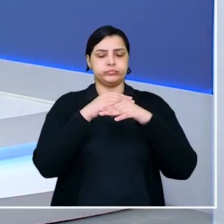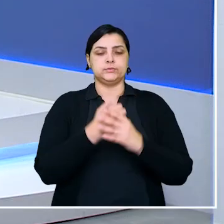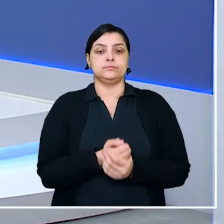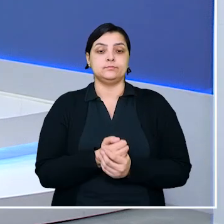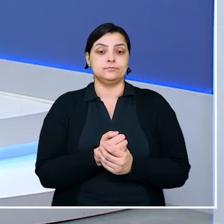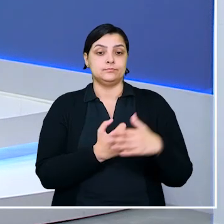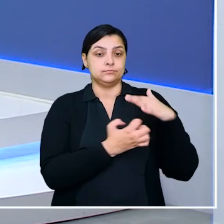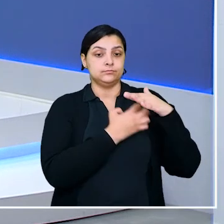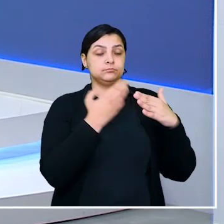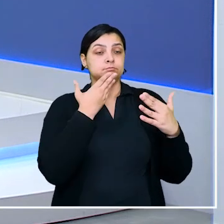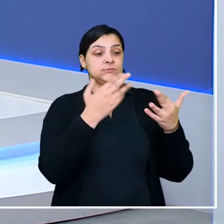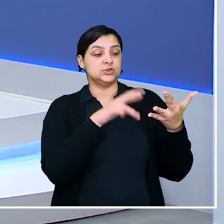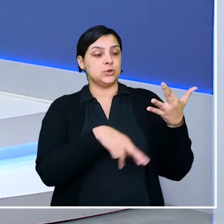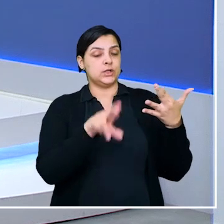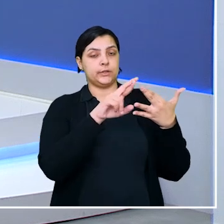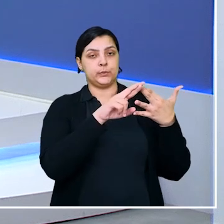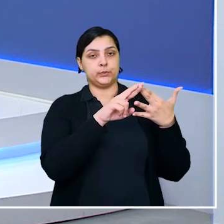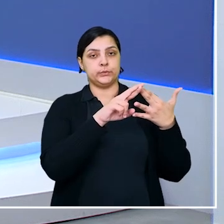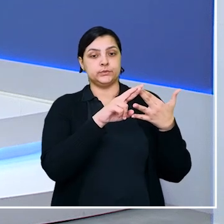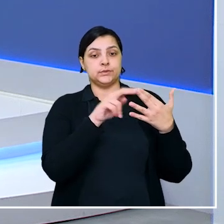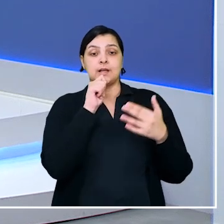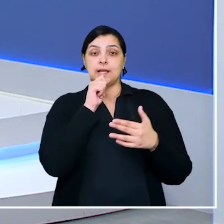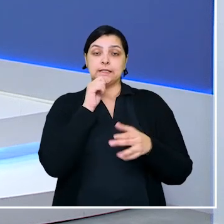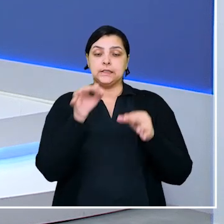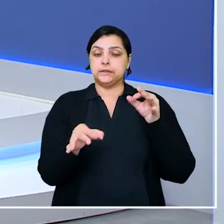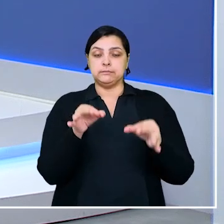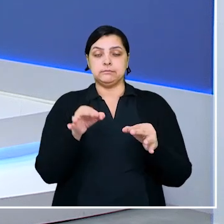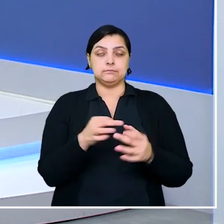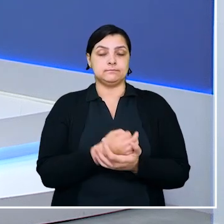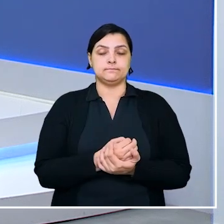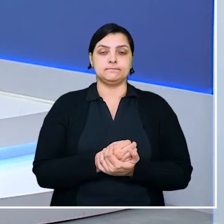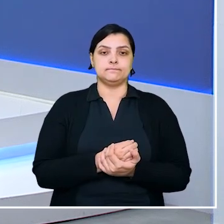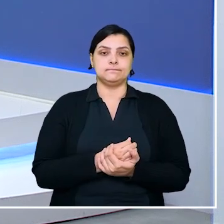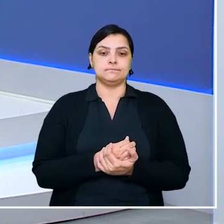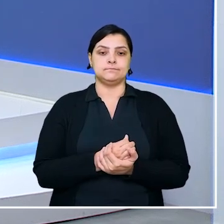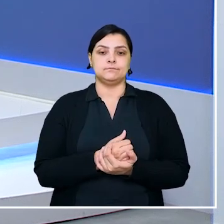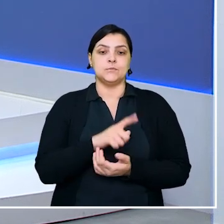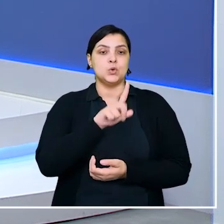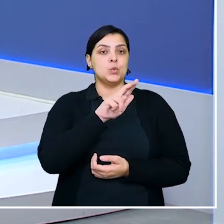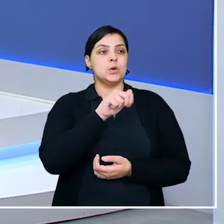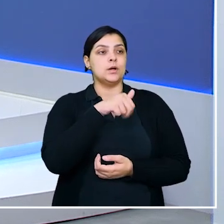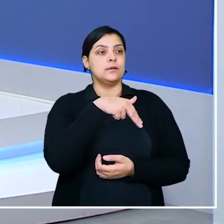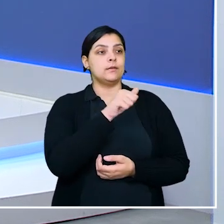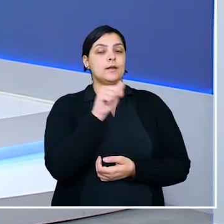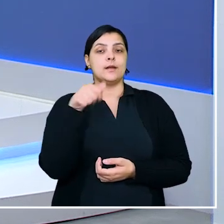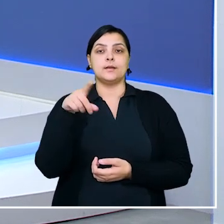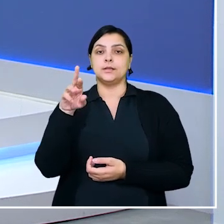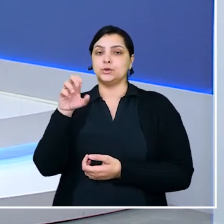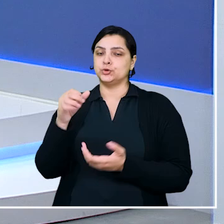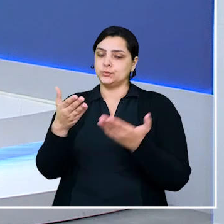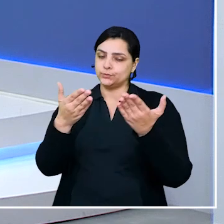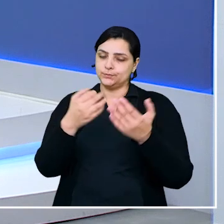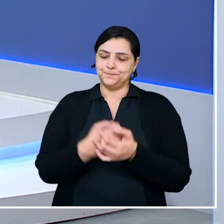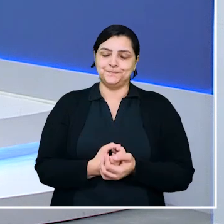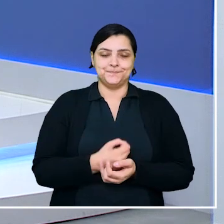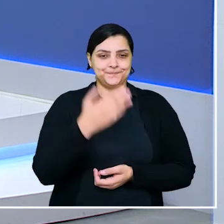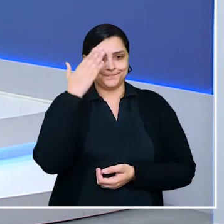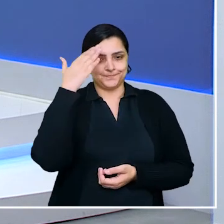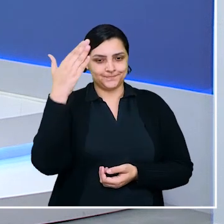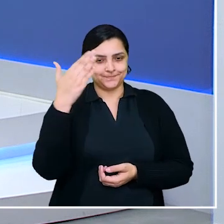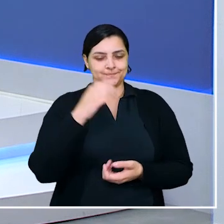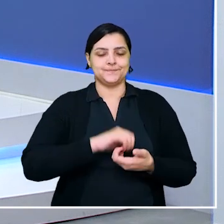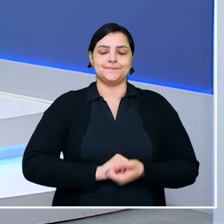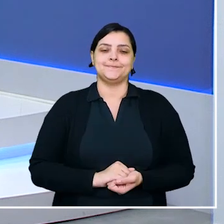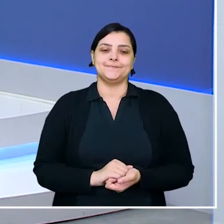O empregador entrou com recurso extraordinário, ainda não analisado. Luana, Anderson, volto com vocês. Tá certo, Pablo.